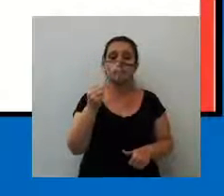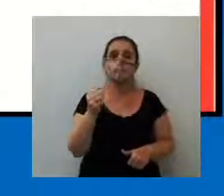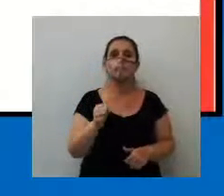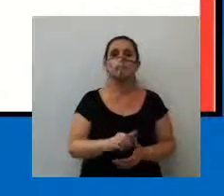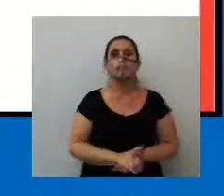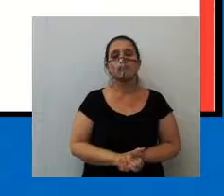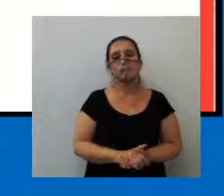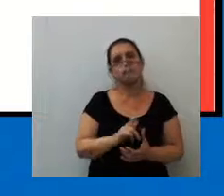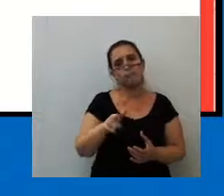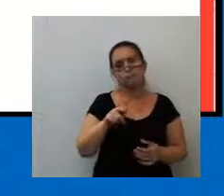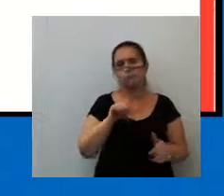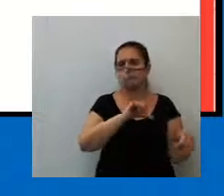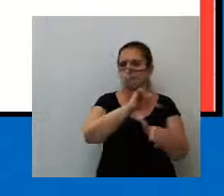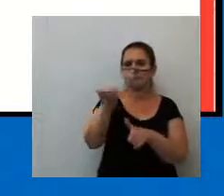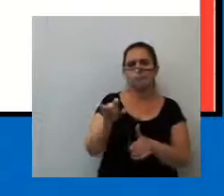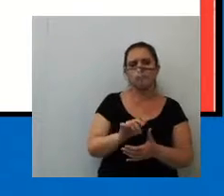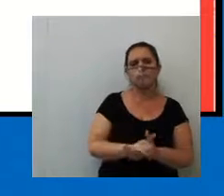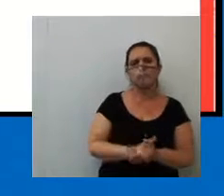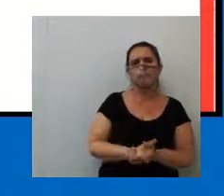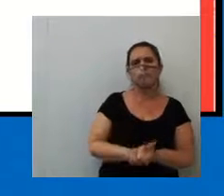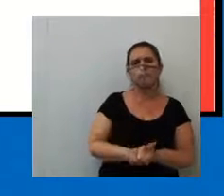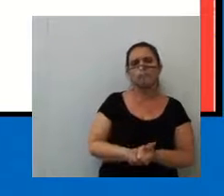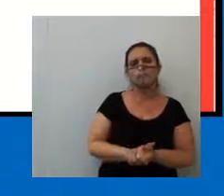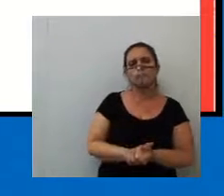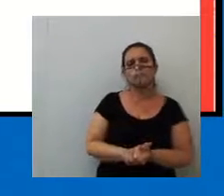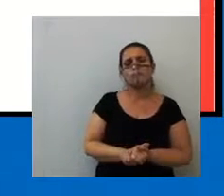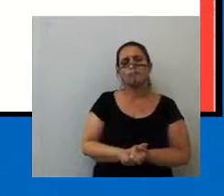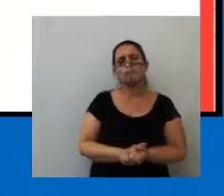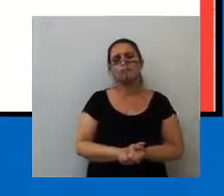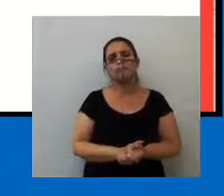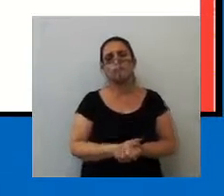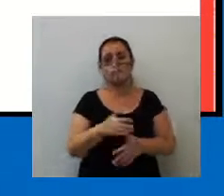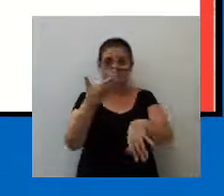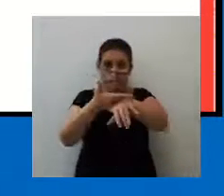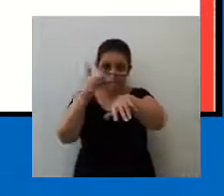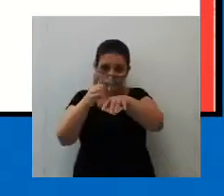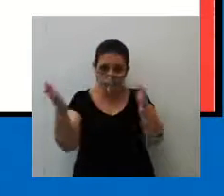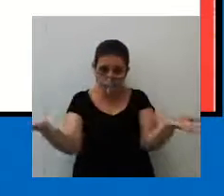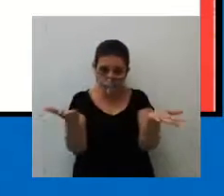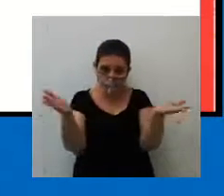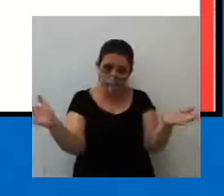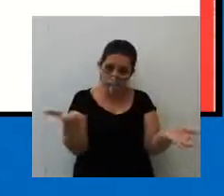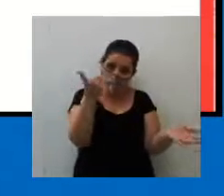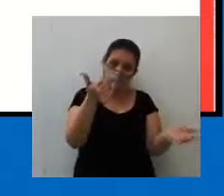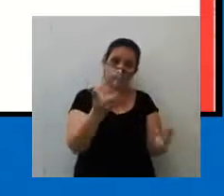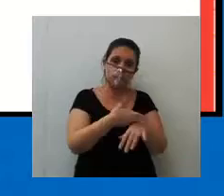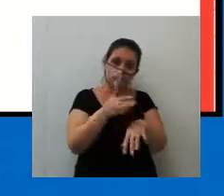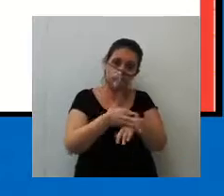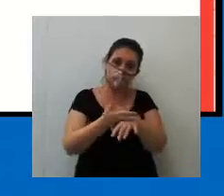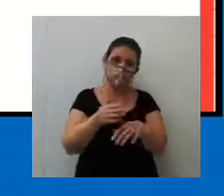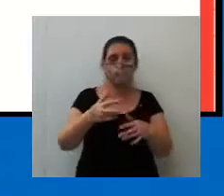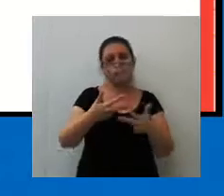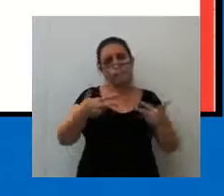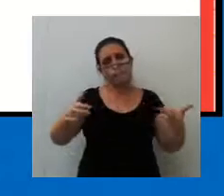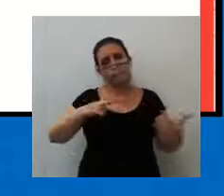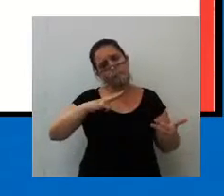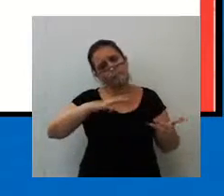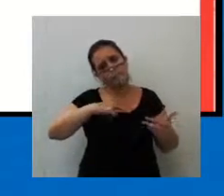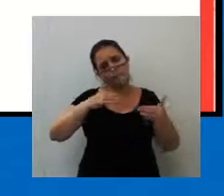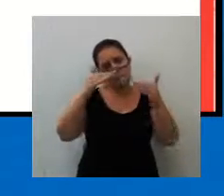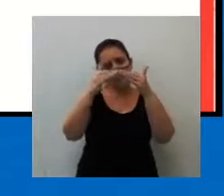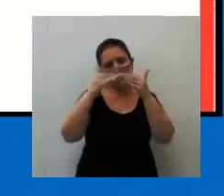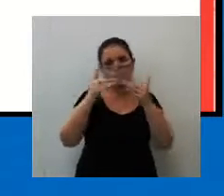também é invariável tá bom e vamos sei lá é isso gente só os casos particulares de